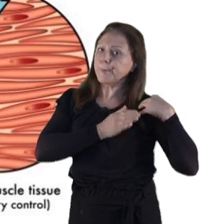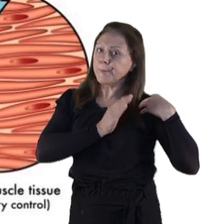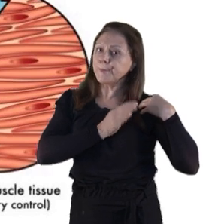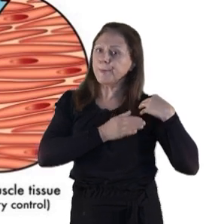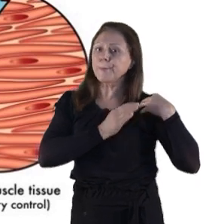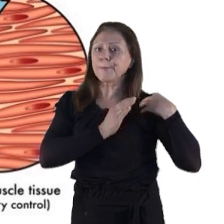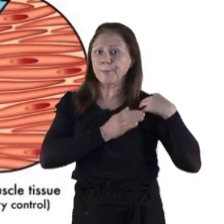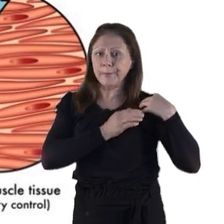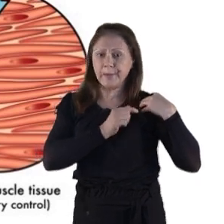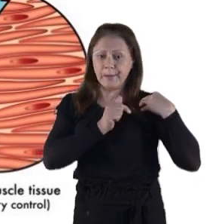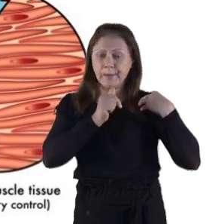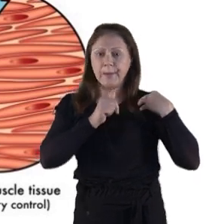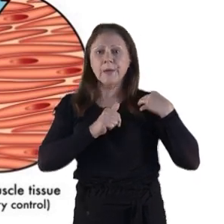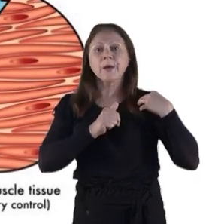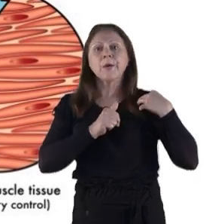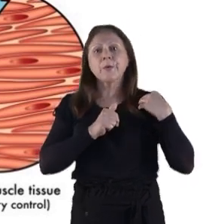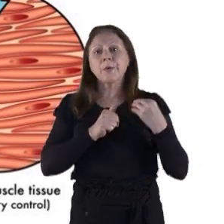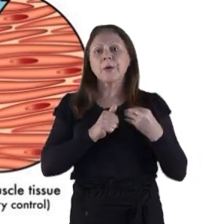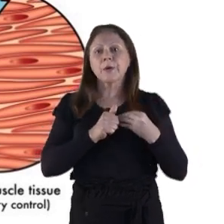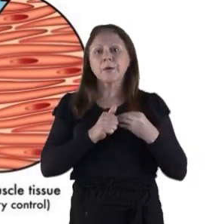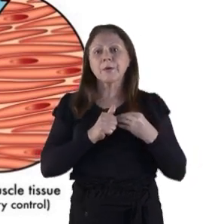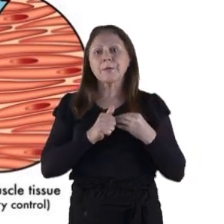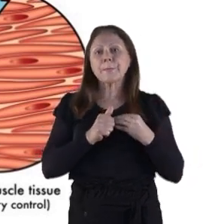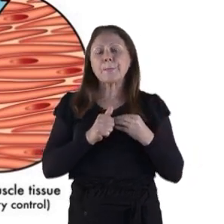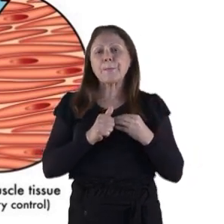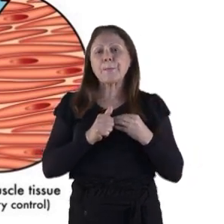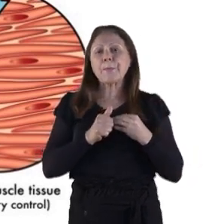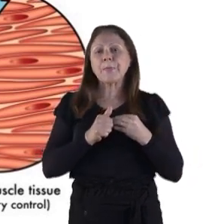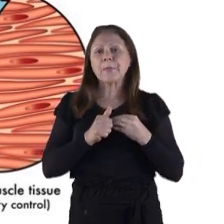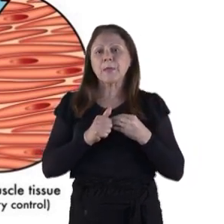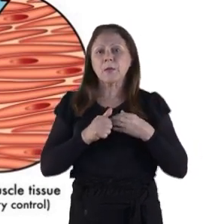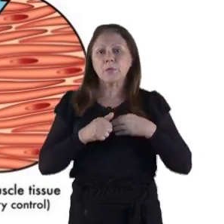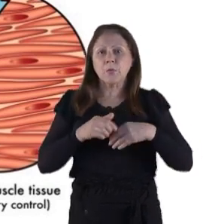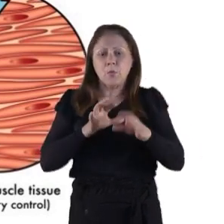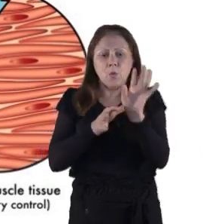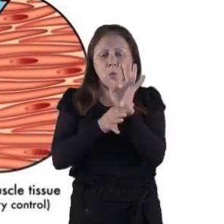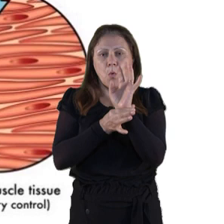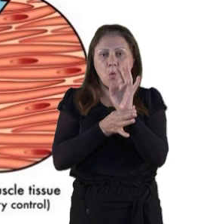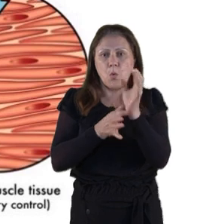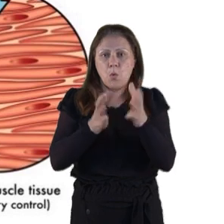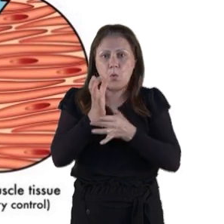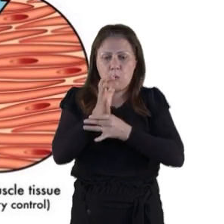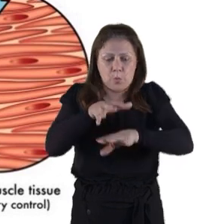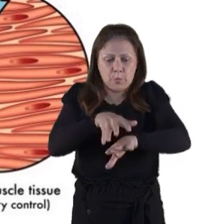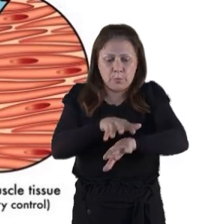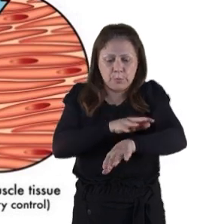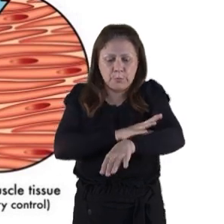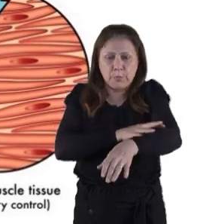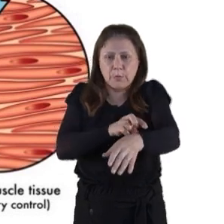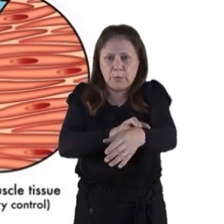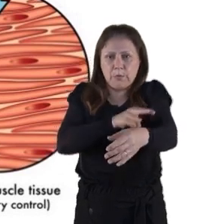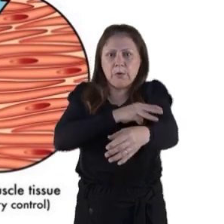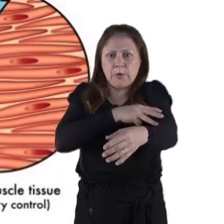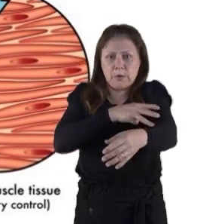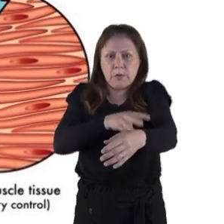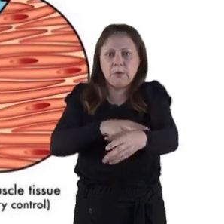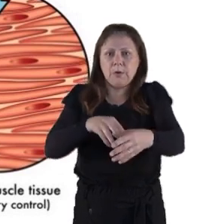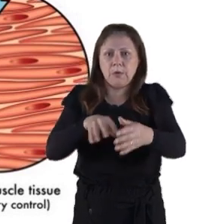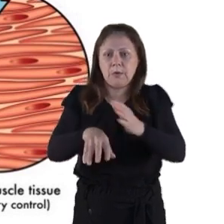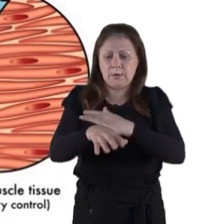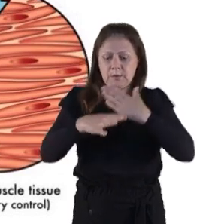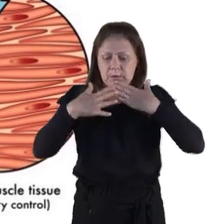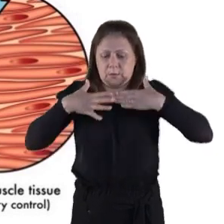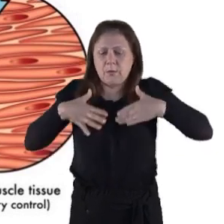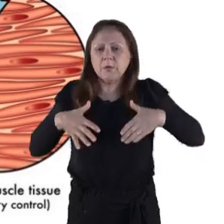né? O tecido muscular dos nossos esquelético, que está cobrindo o nosso esqueleto, ele vai ser responsável